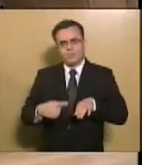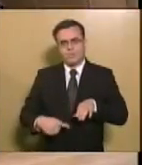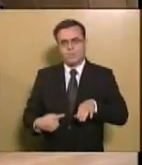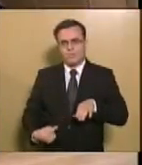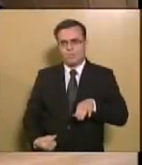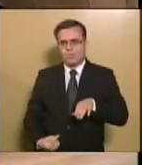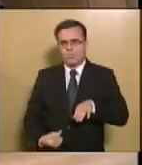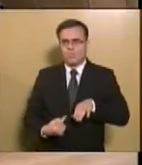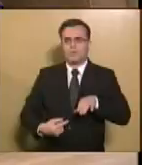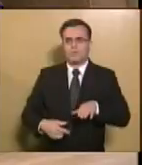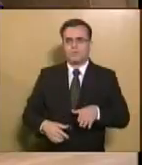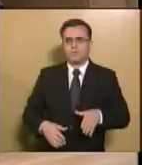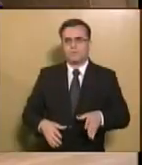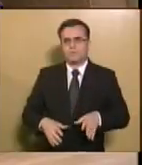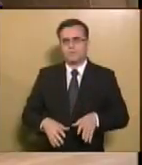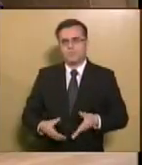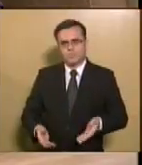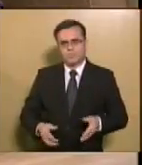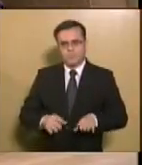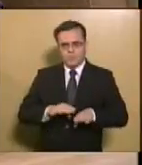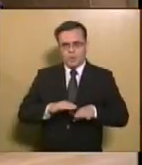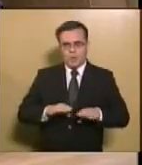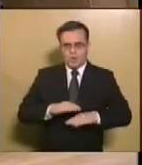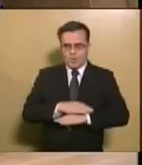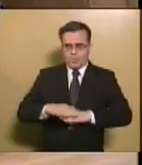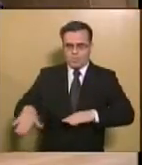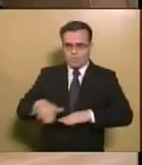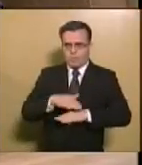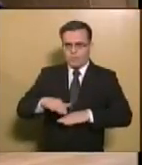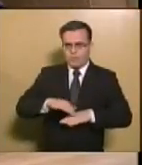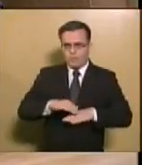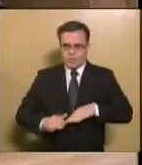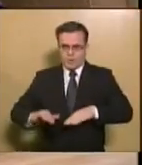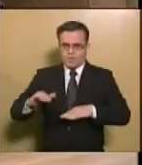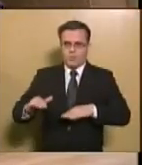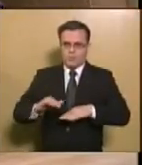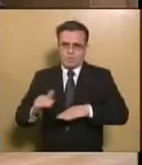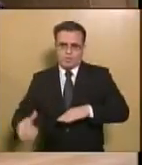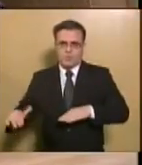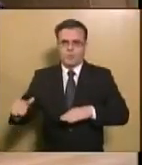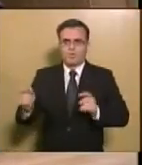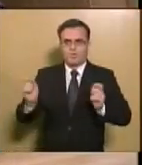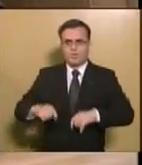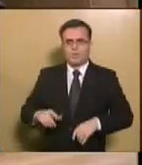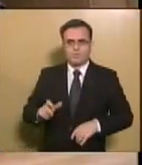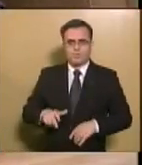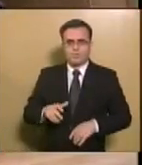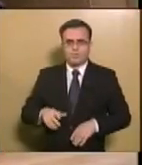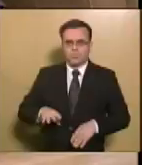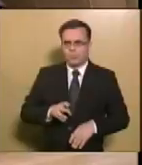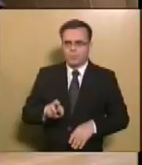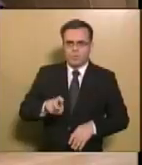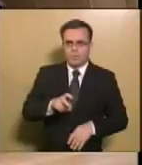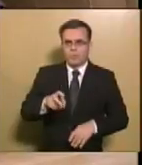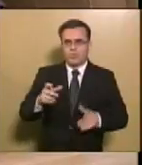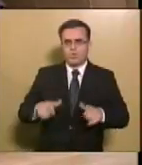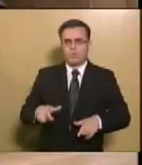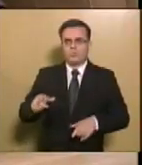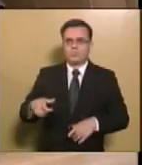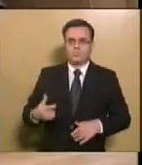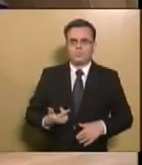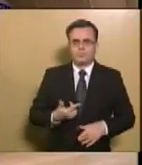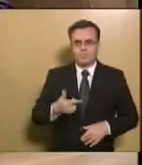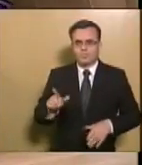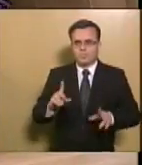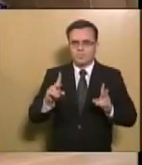depois furou o outro, em buraco na estrada. Por sorte, estávamos ali pertinho do Siriri e deu para chegar até uma borracharia. Então, outro assunto que